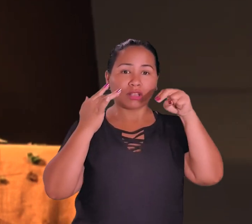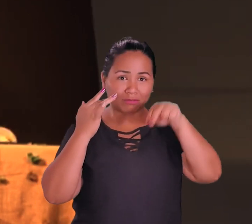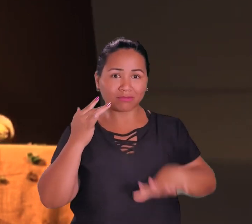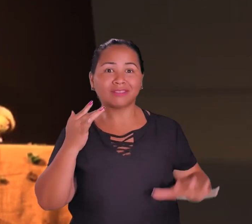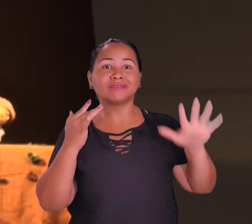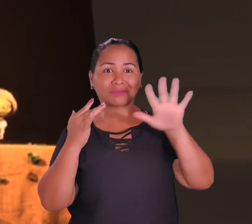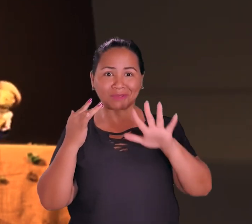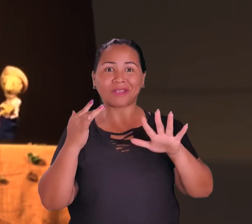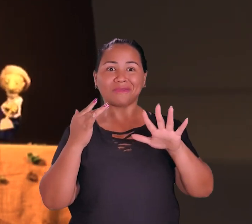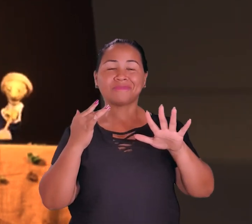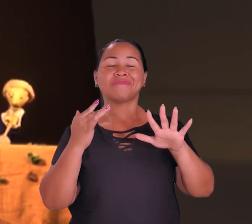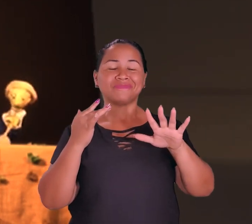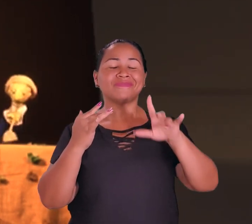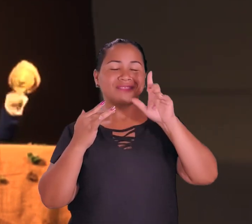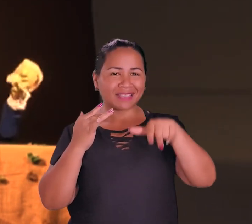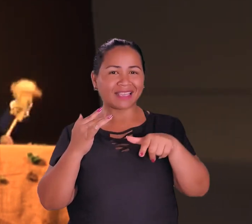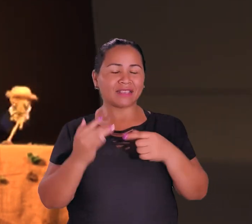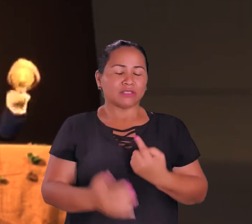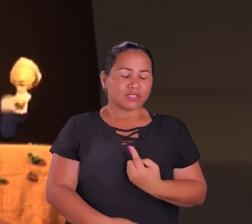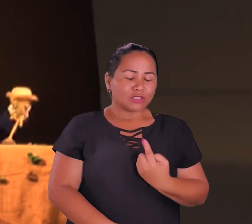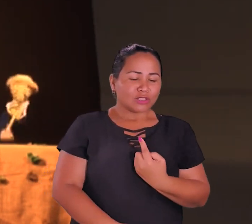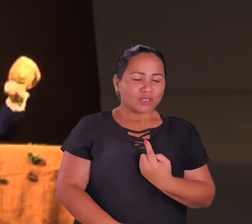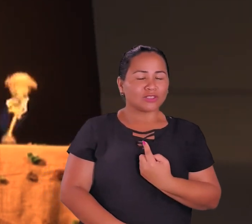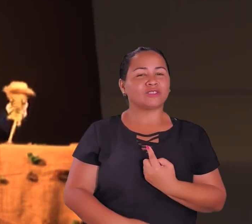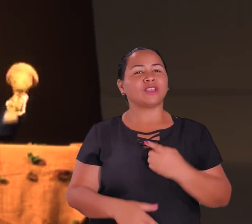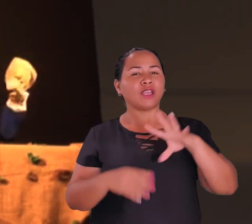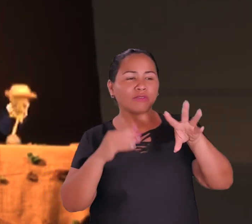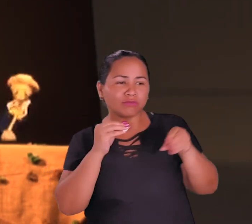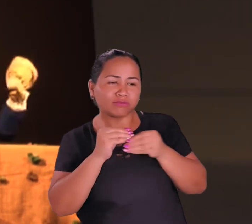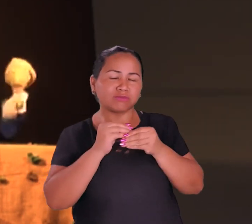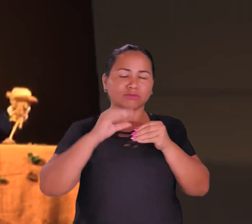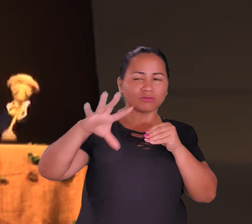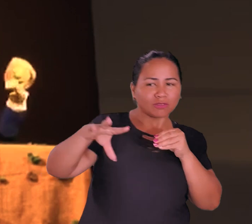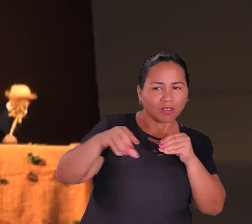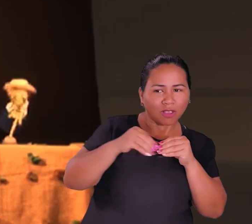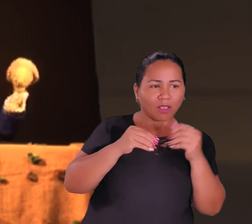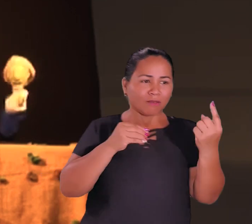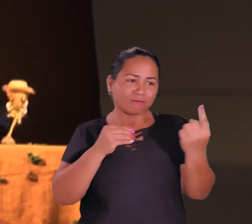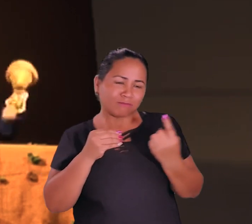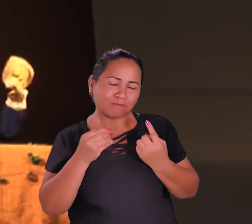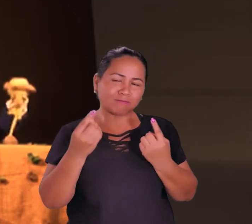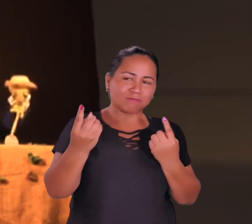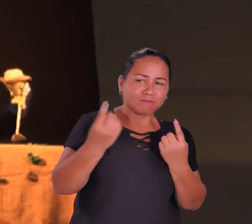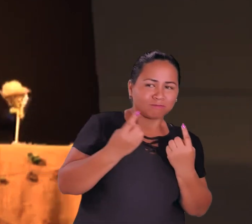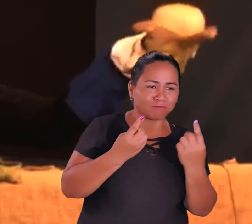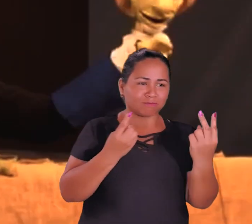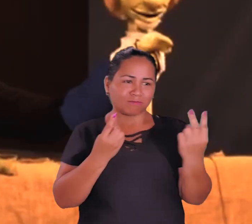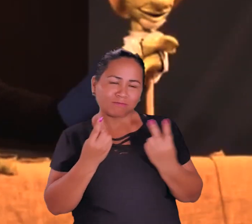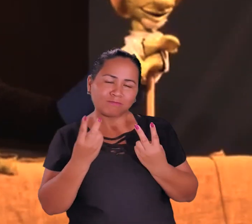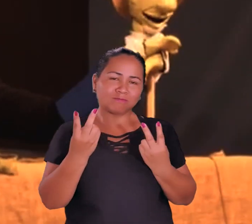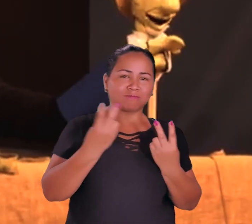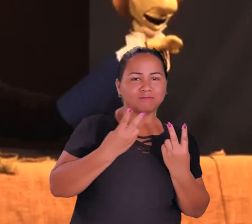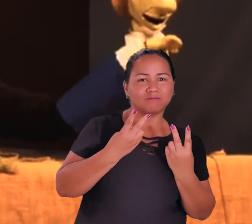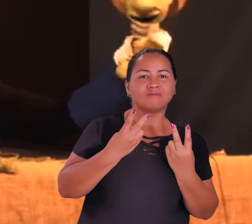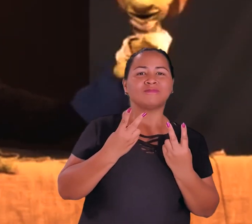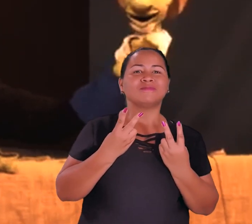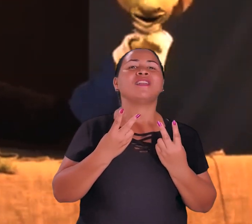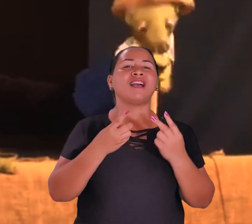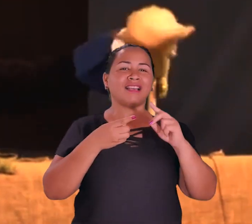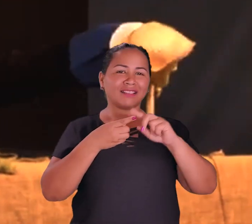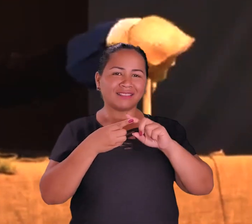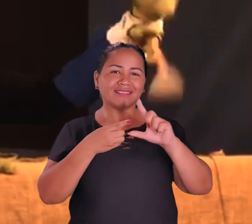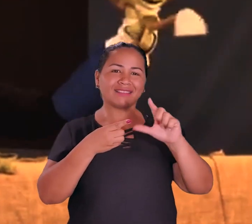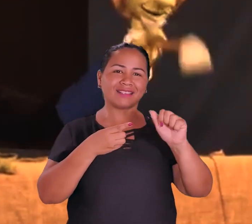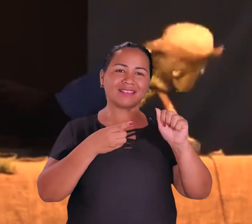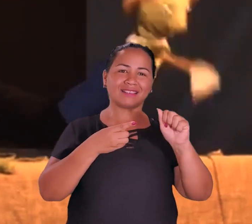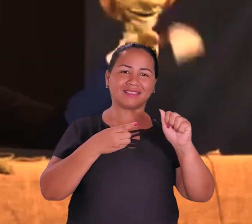Feijão, um espetáculo solo. E aí a gente foi agregando outras pessoas. Depois chegou o Laércio, chegou a